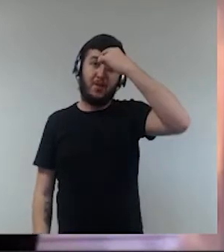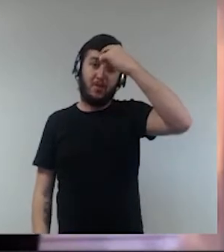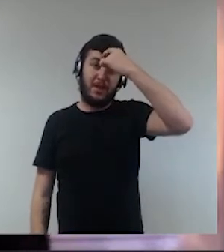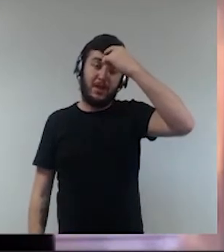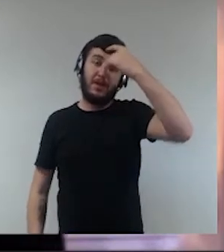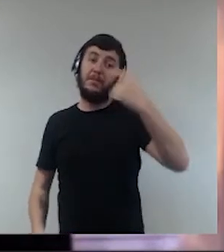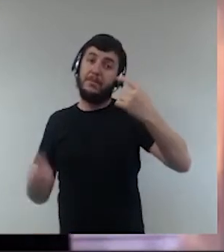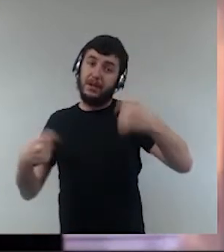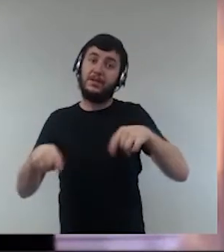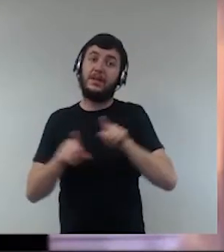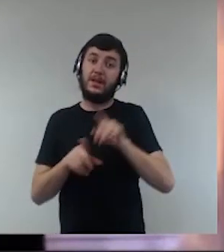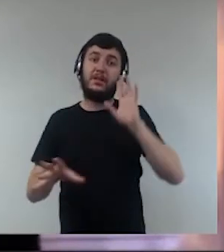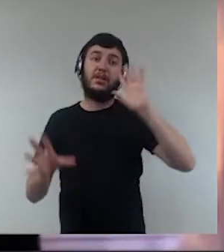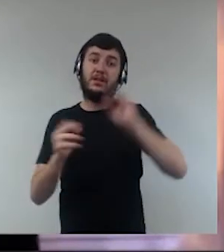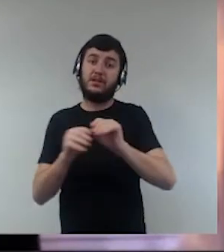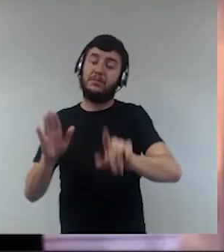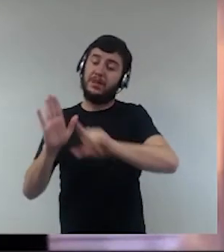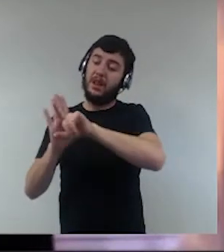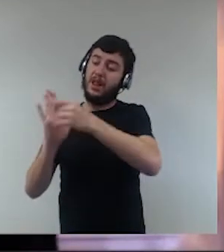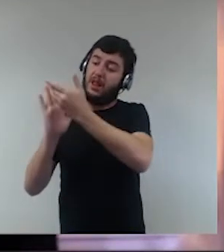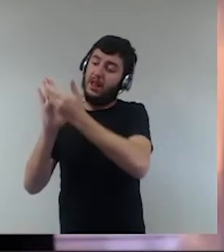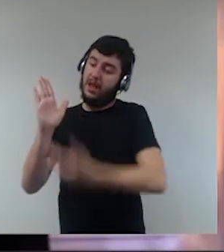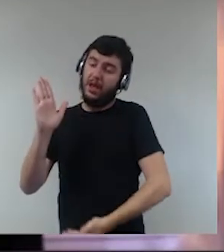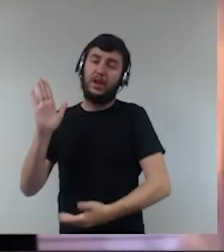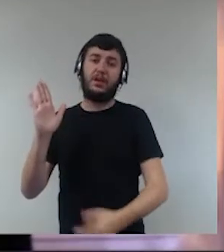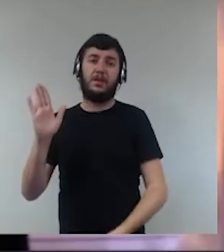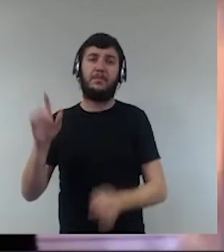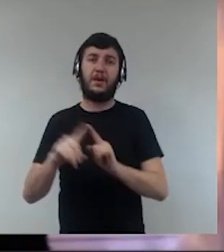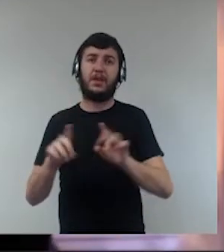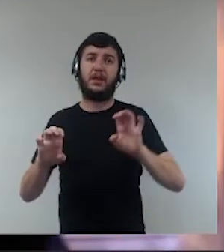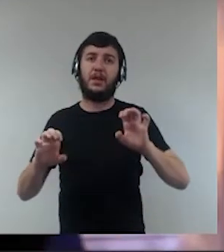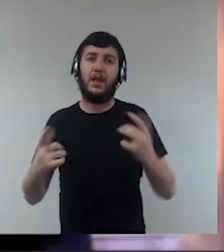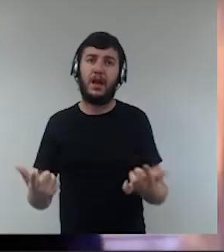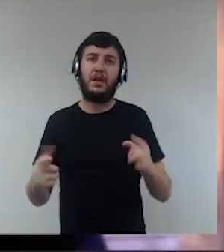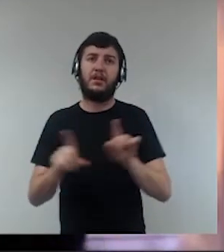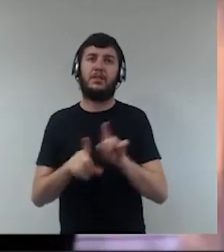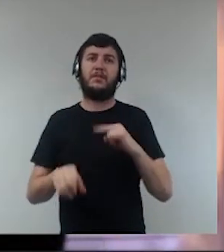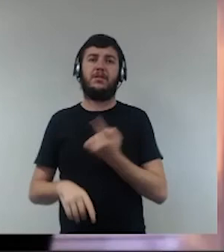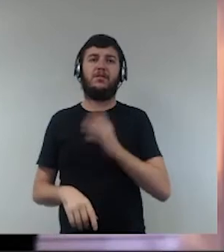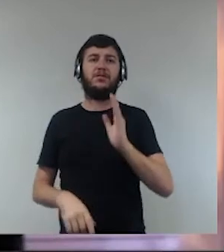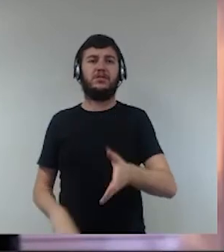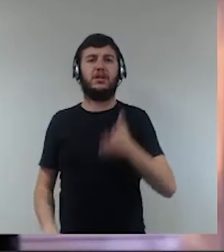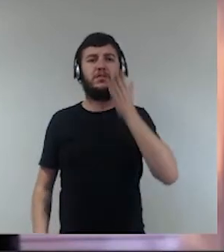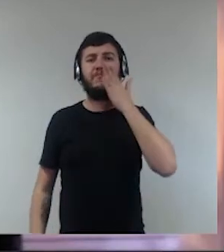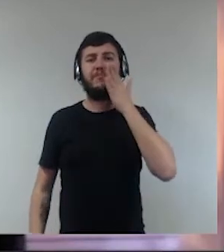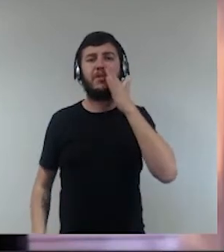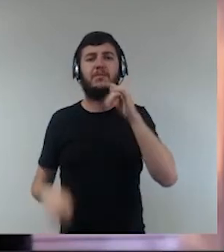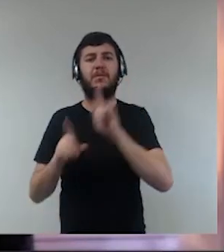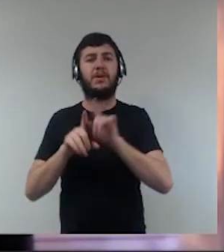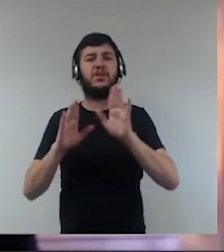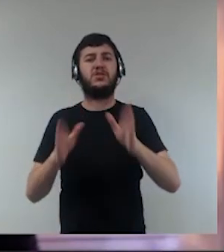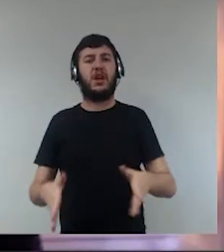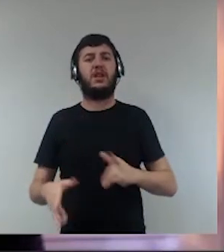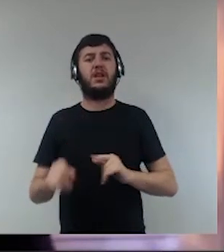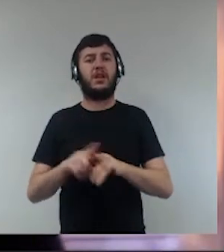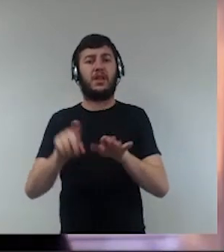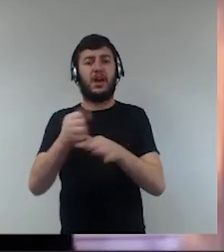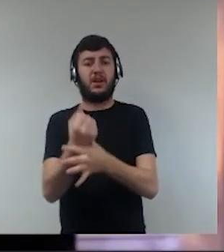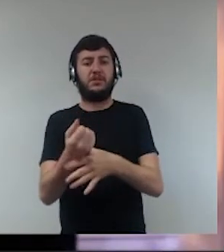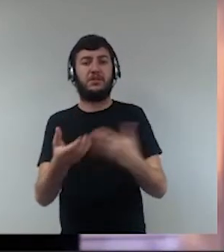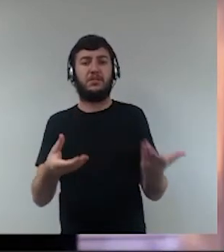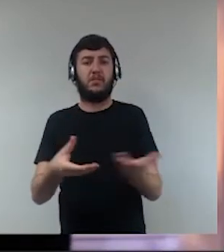Portanto, a mitigação dos princípios processuais, das garantias processuais aqui, se existe essa mitigação, ela pode